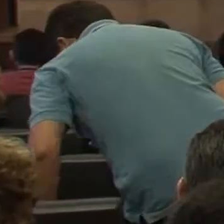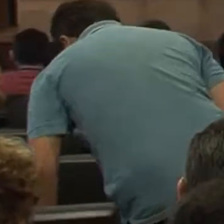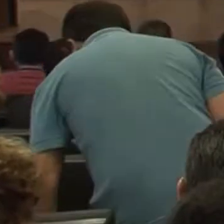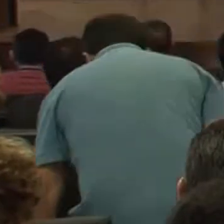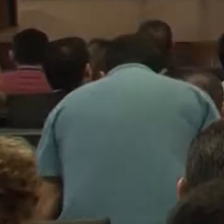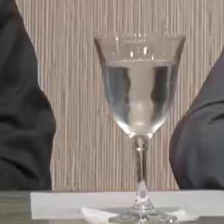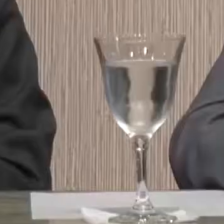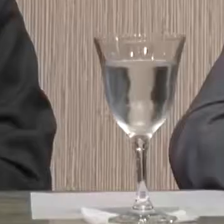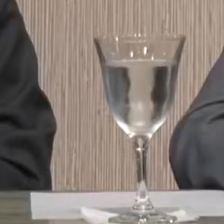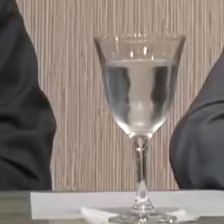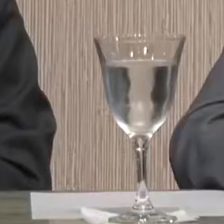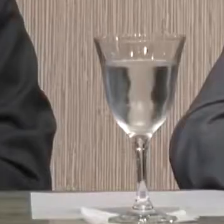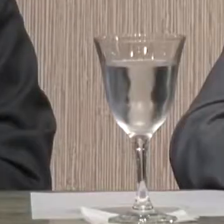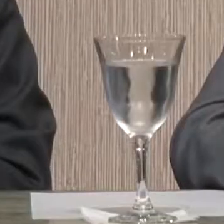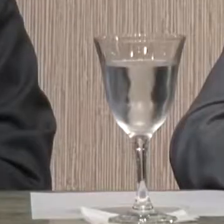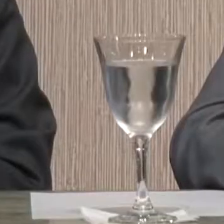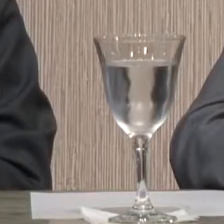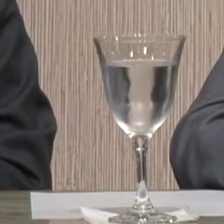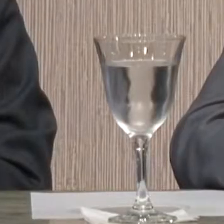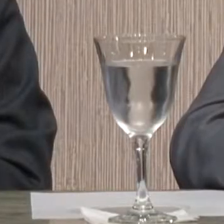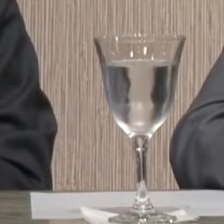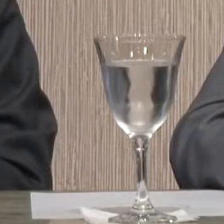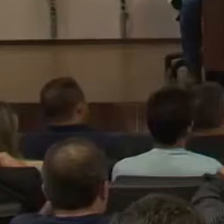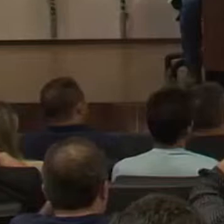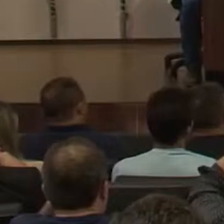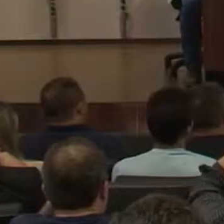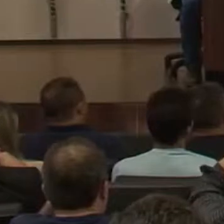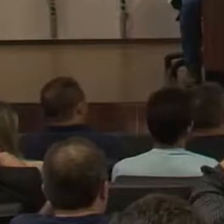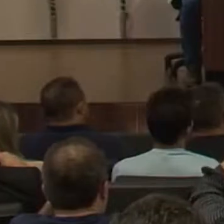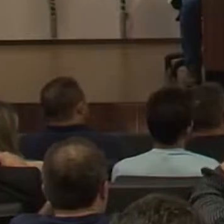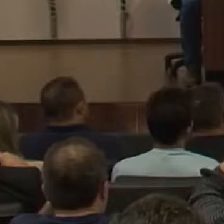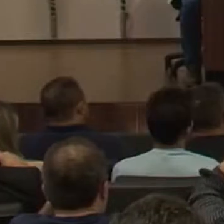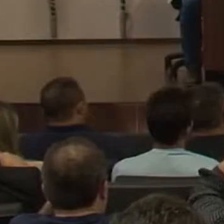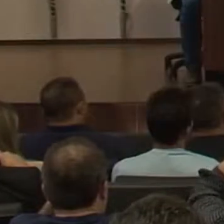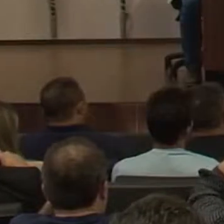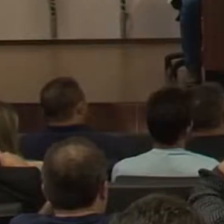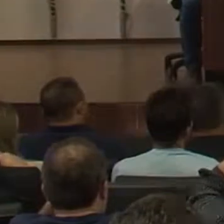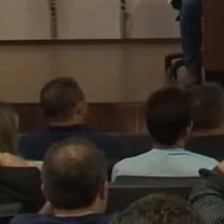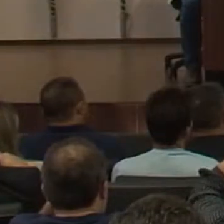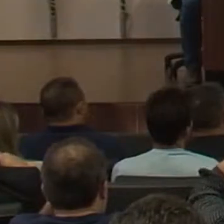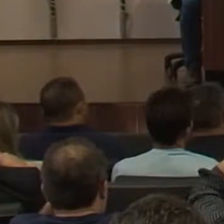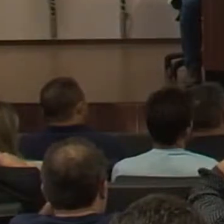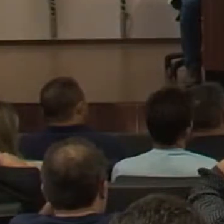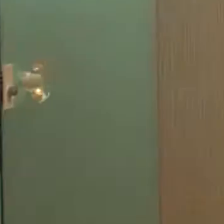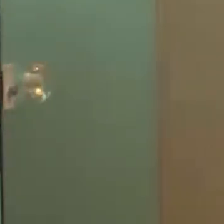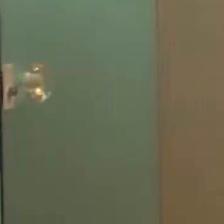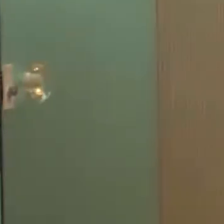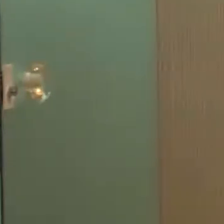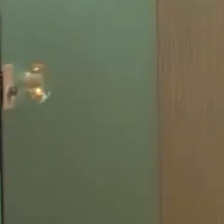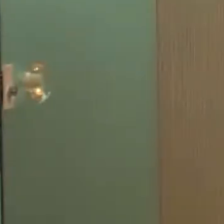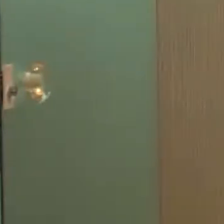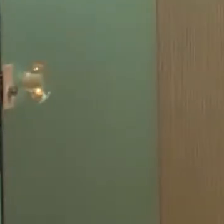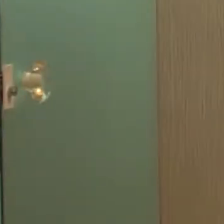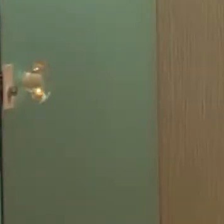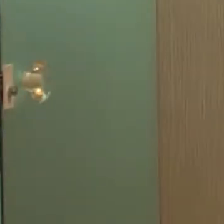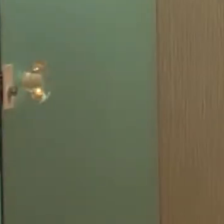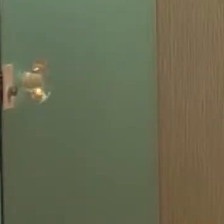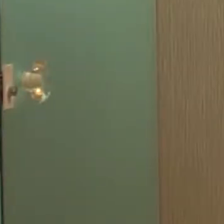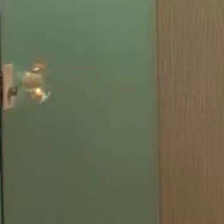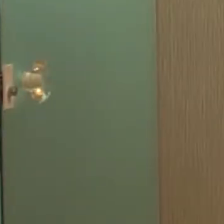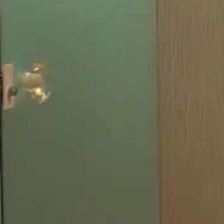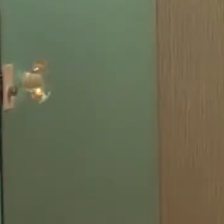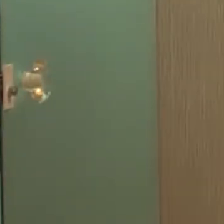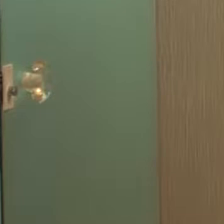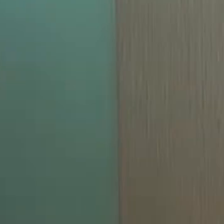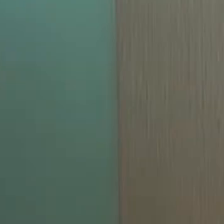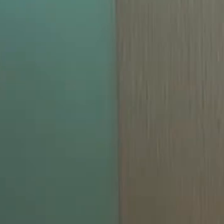da Câmara Municipal, o vereador Antônio Henrique, do PDT. Participaram da mesa vereadores, o deputado federal Mauro Filho,